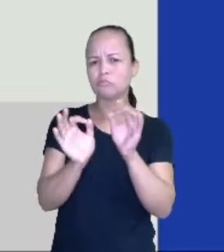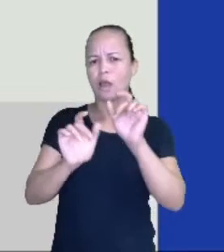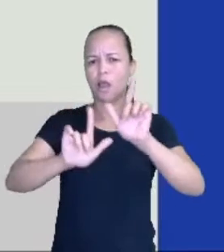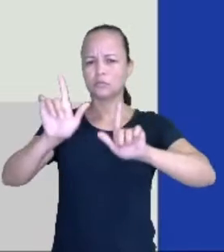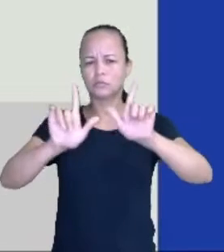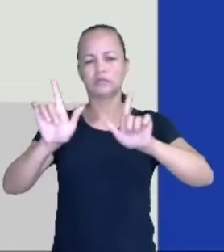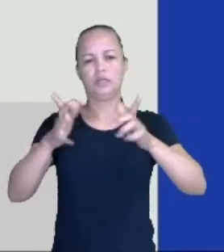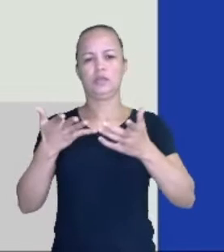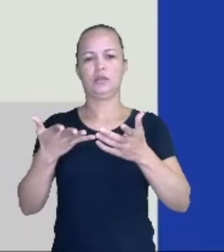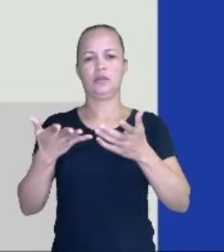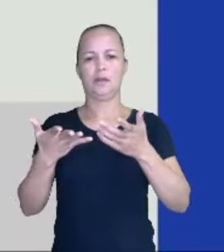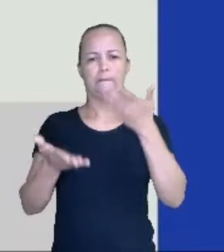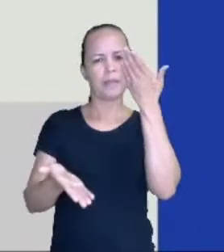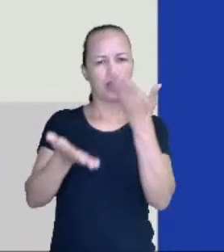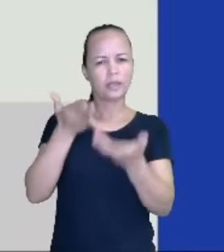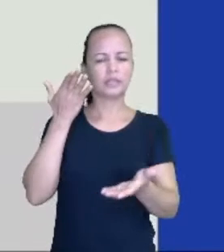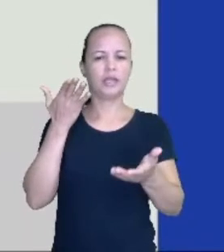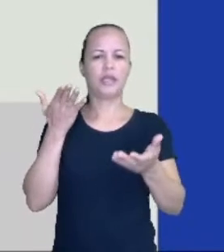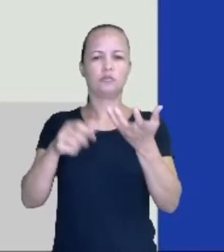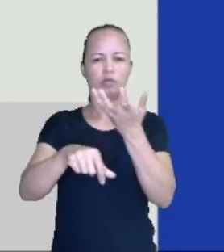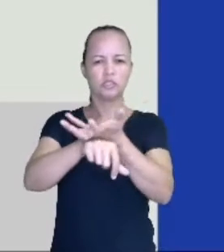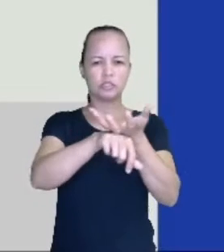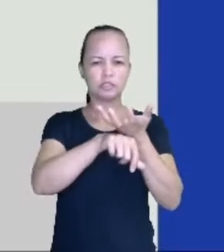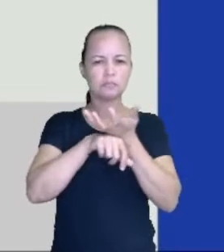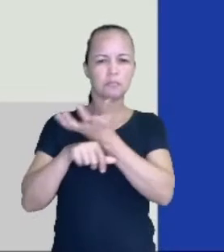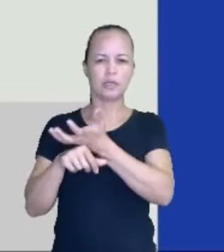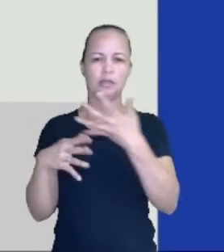essas disciplinas maravilhosas?